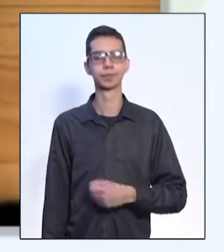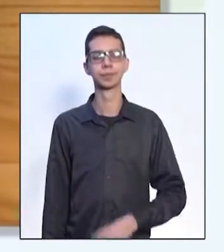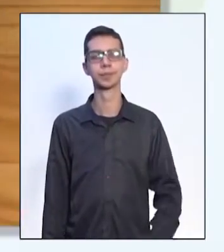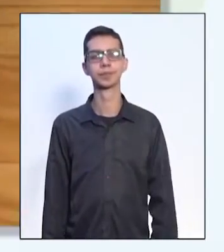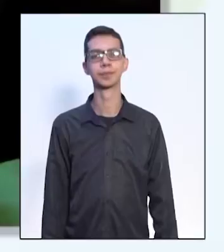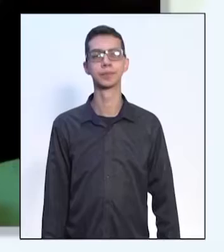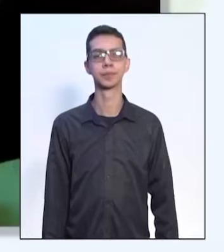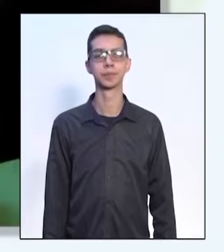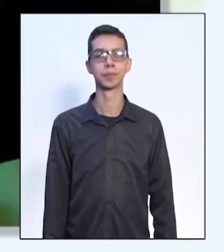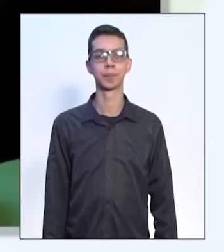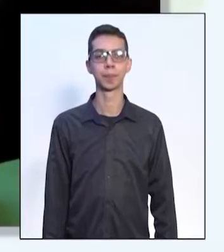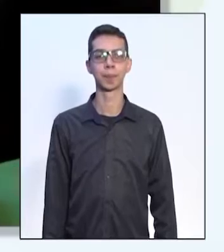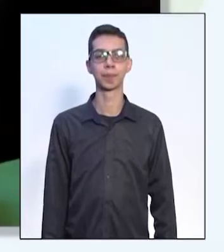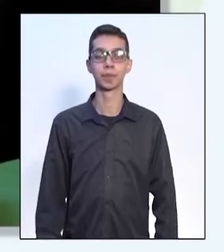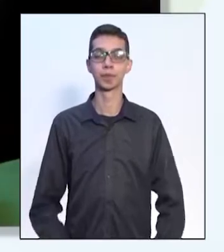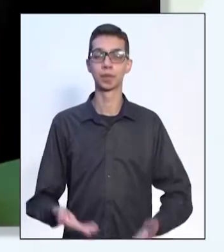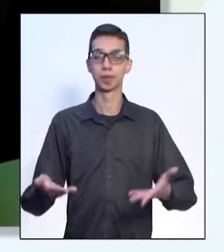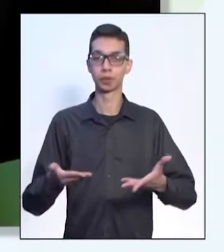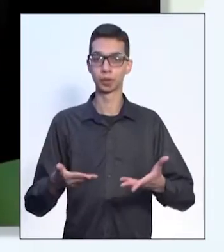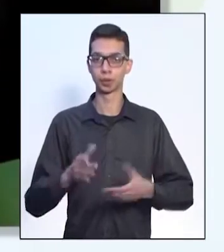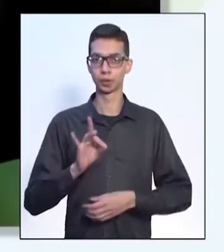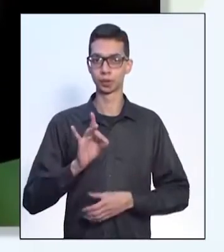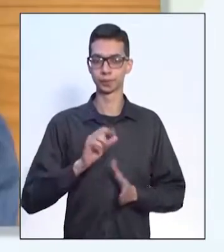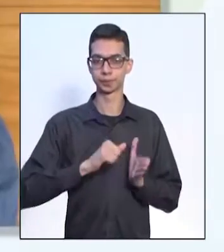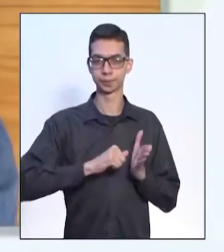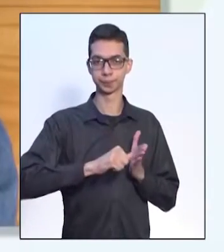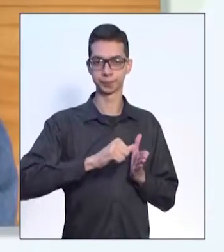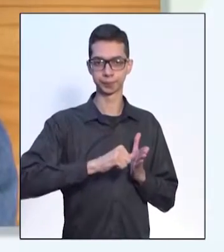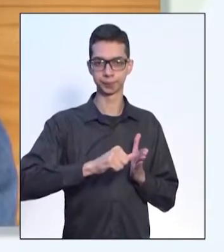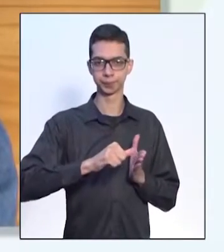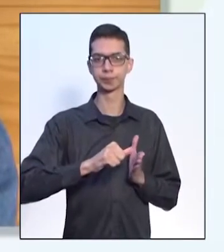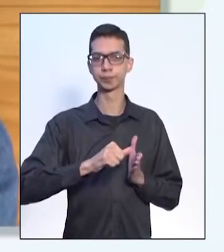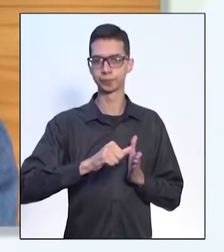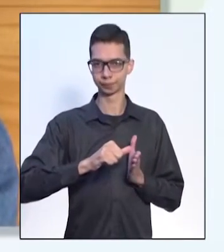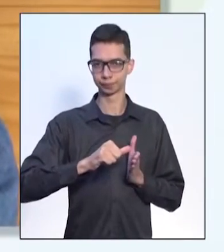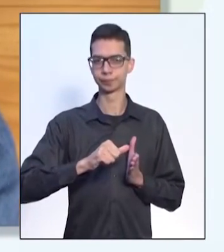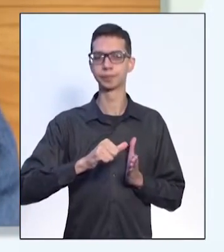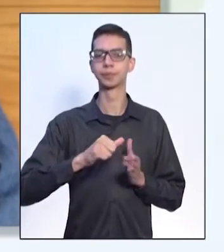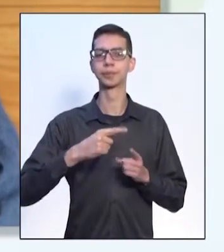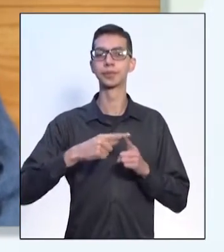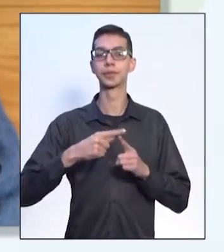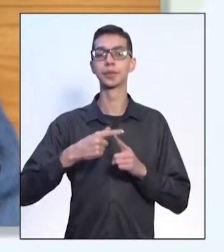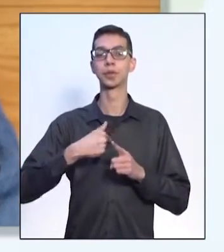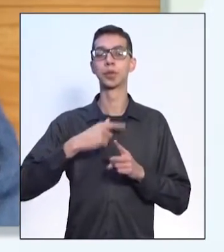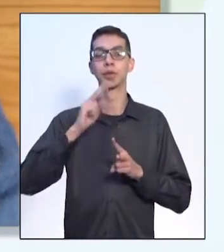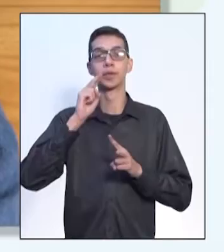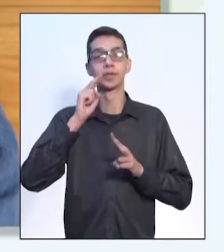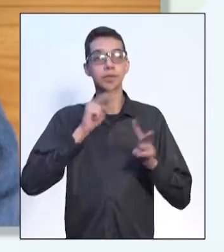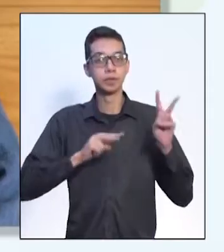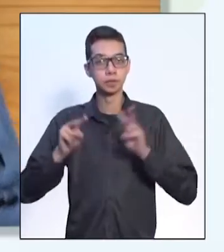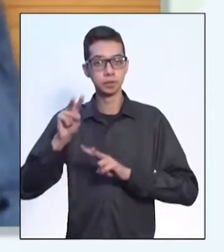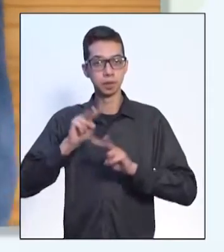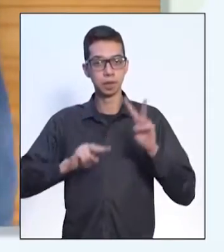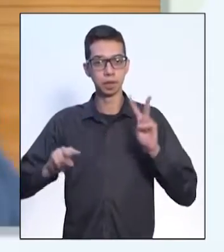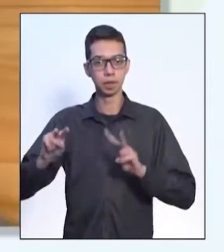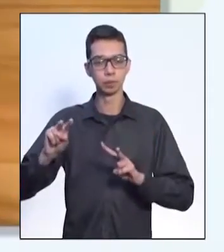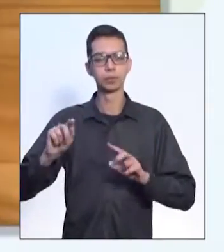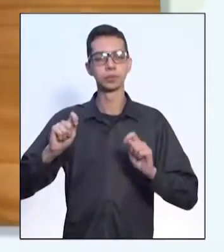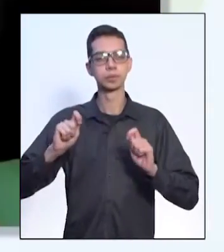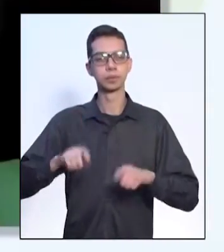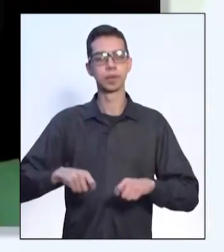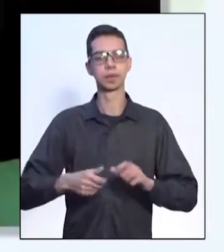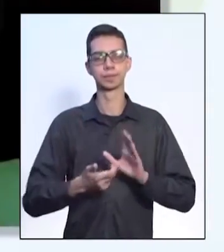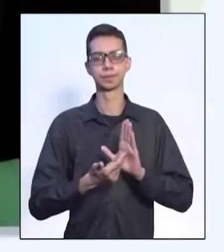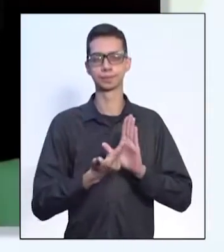Isso. Então, eu vou grudar o primeiro lado da minha vista, da minha janela hackeada aqui, no meu cartão